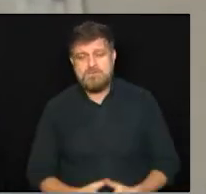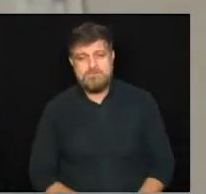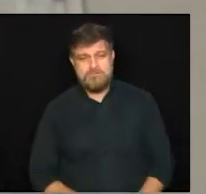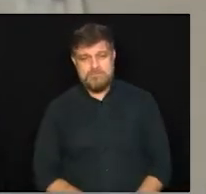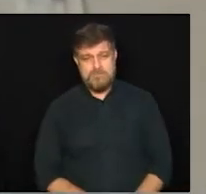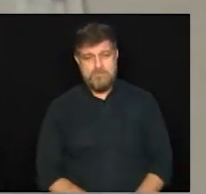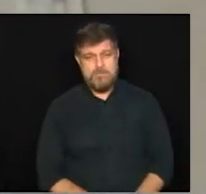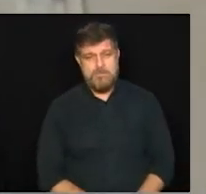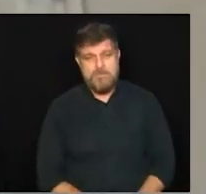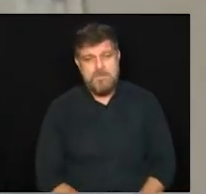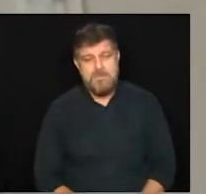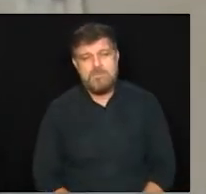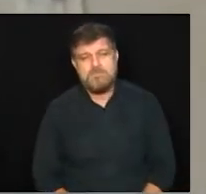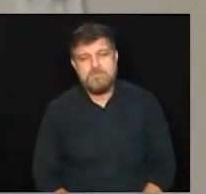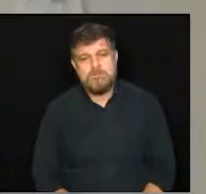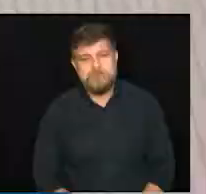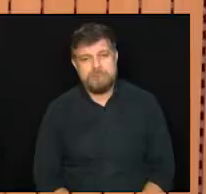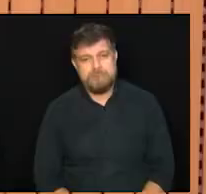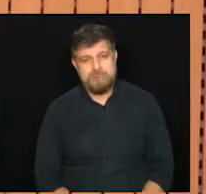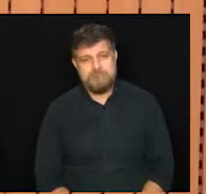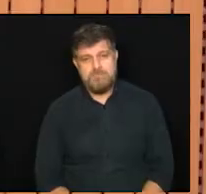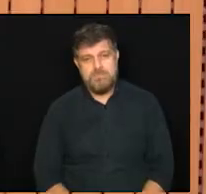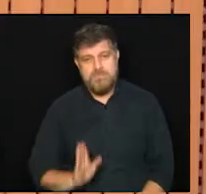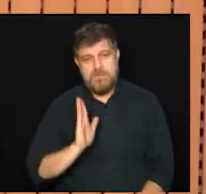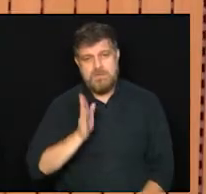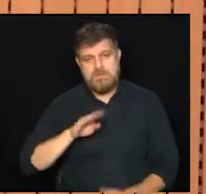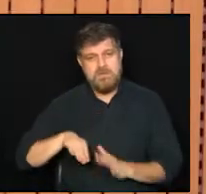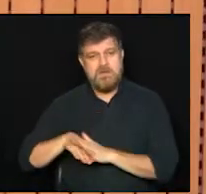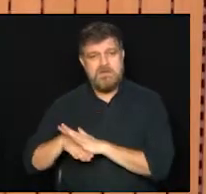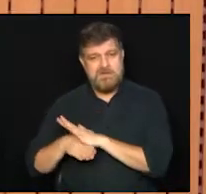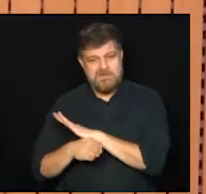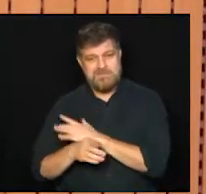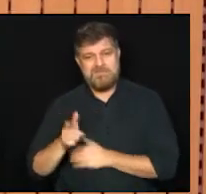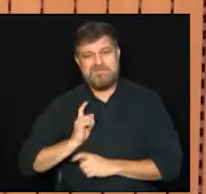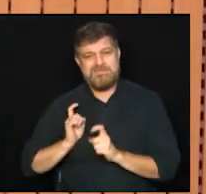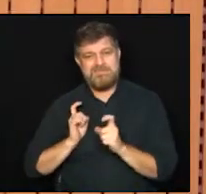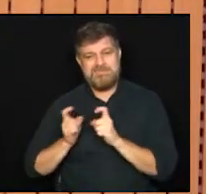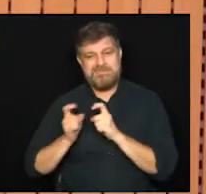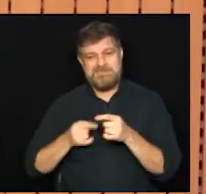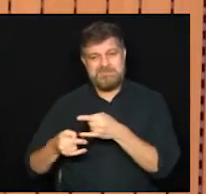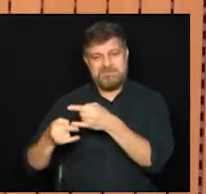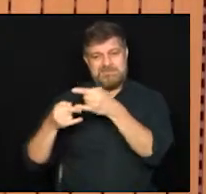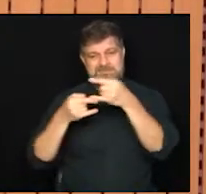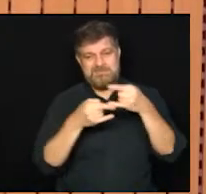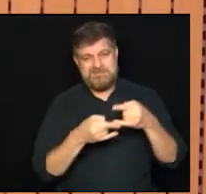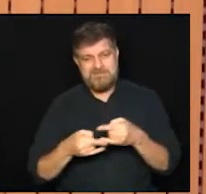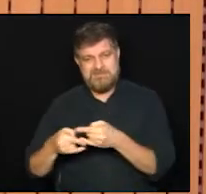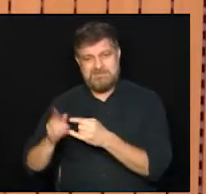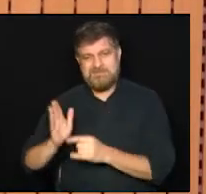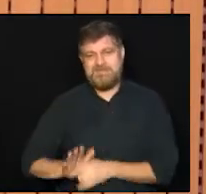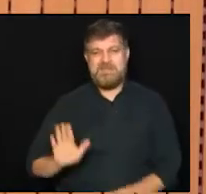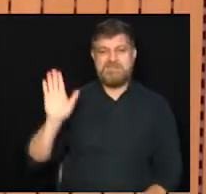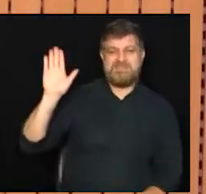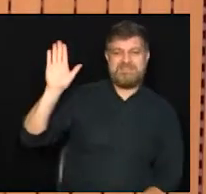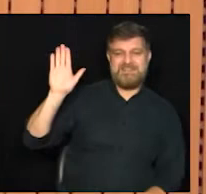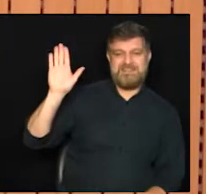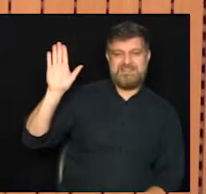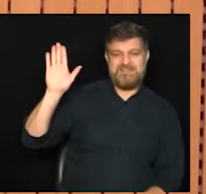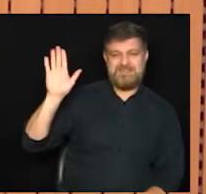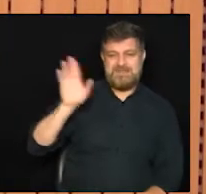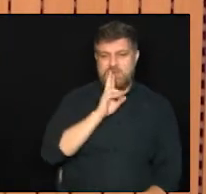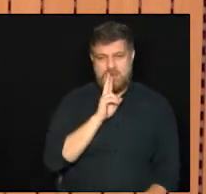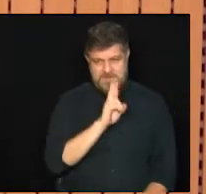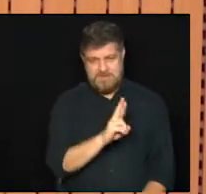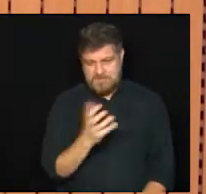Que bom. O Antônio Dias já está tão acostumado a essas reuniões em ambiente virtual que já levantou a mão.